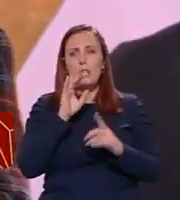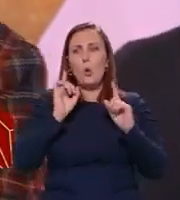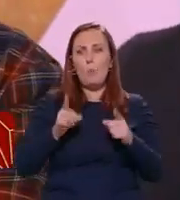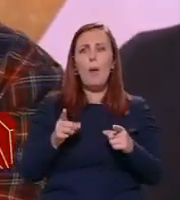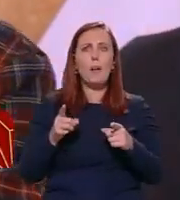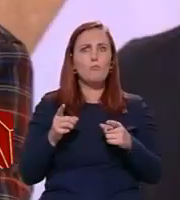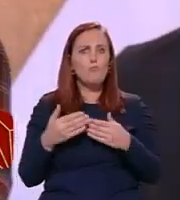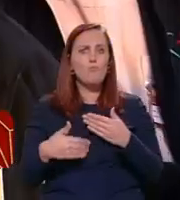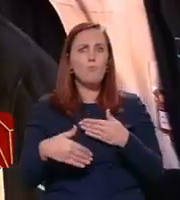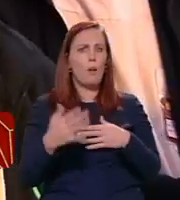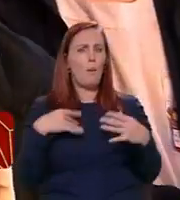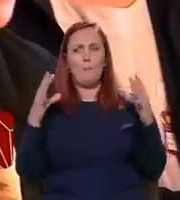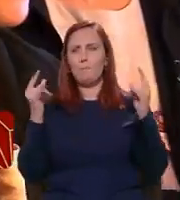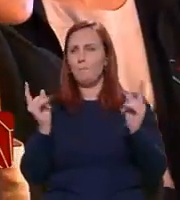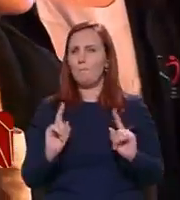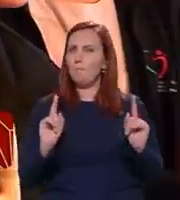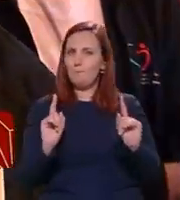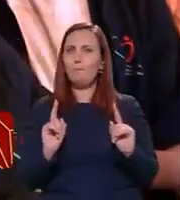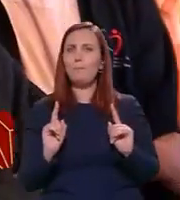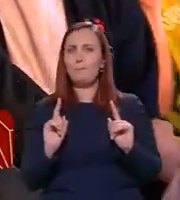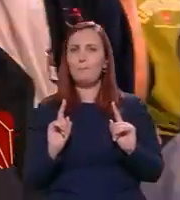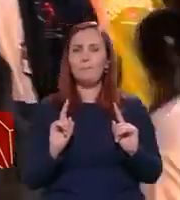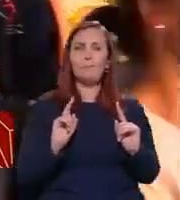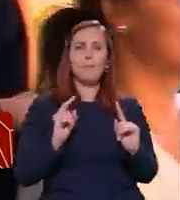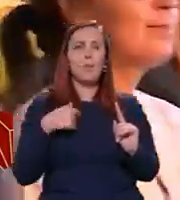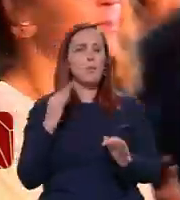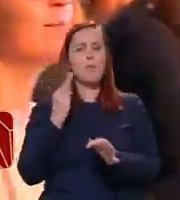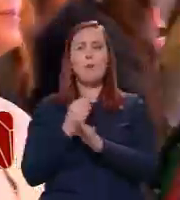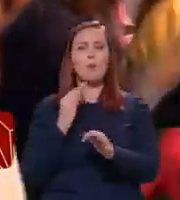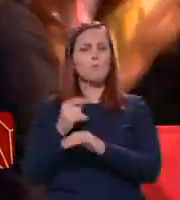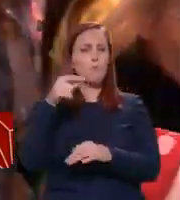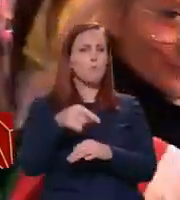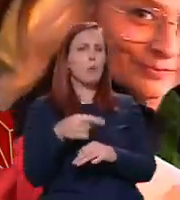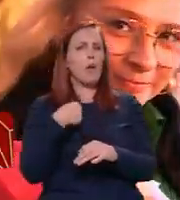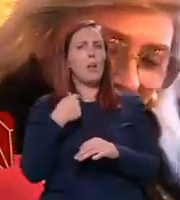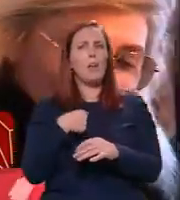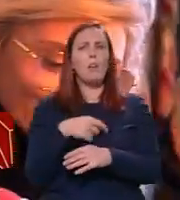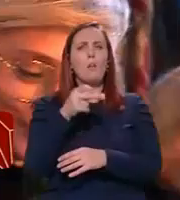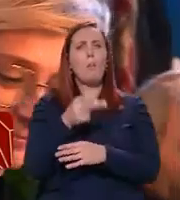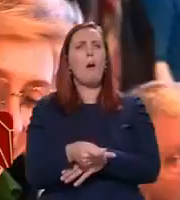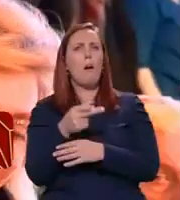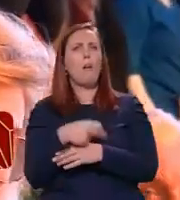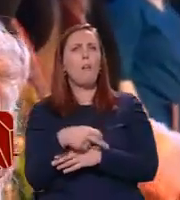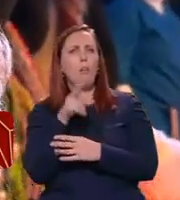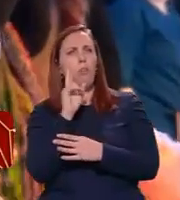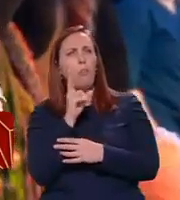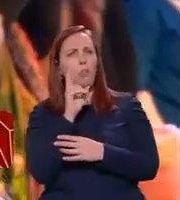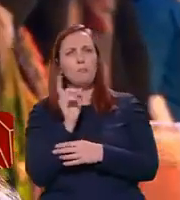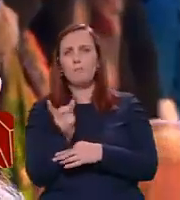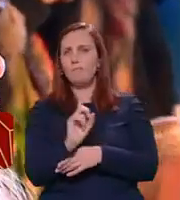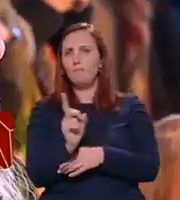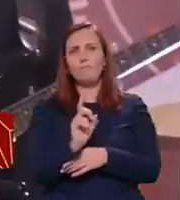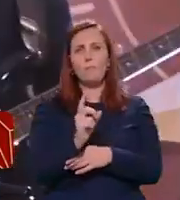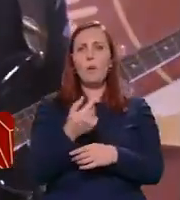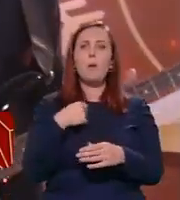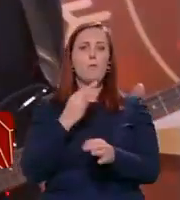Eu não sou de brincadeira. Eu não vou a uma festa para ficar ali parado. Mas também não